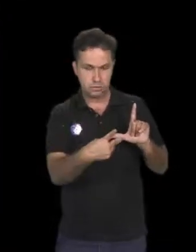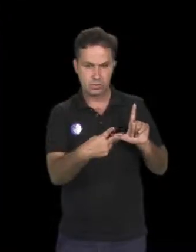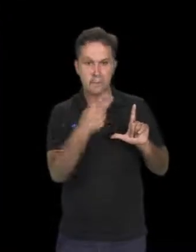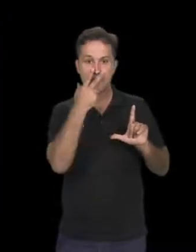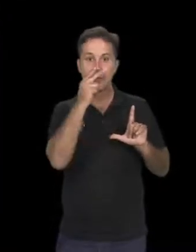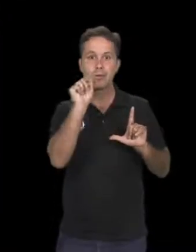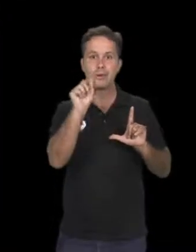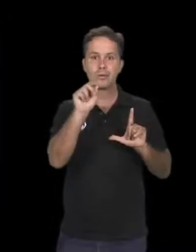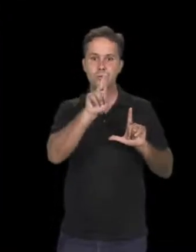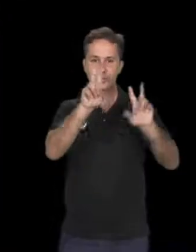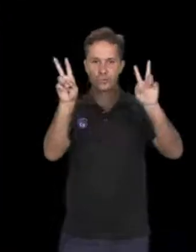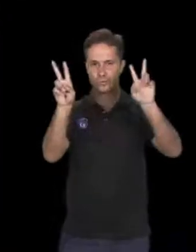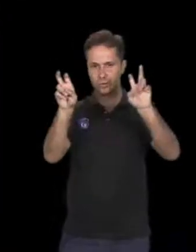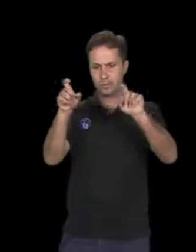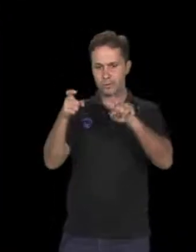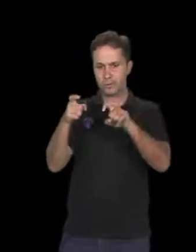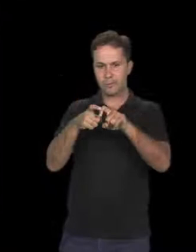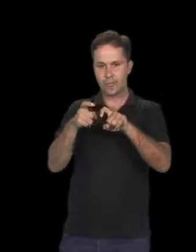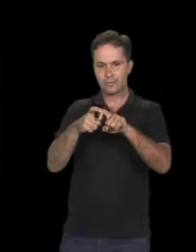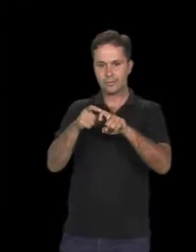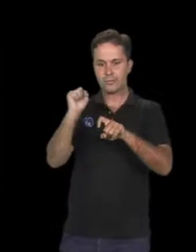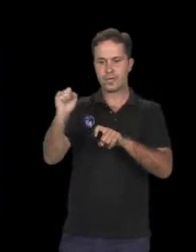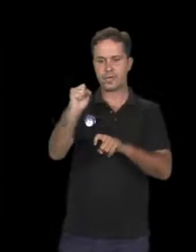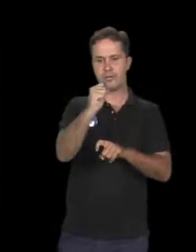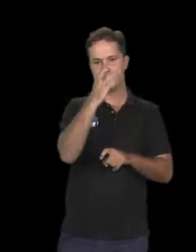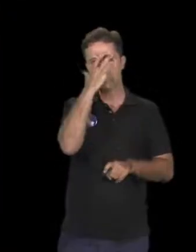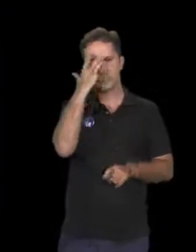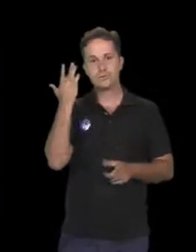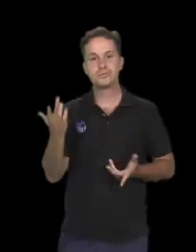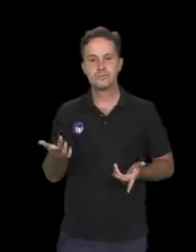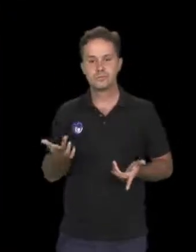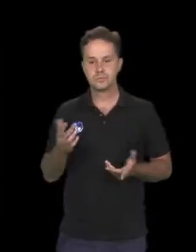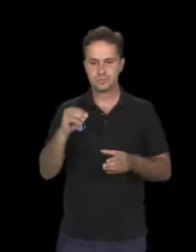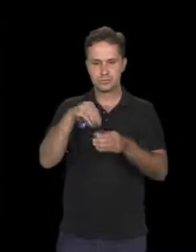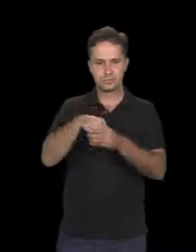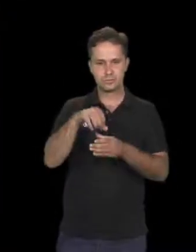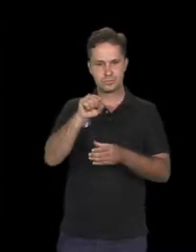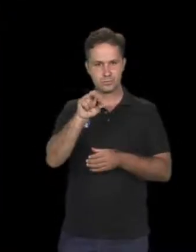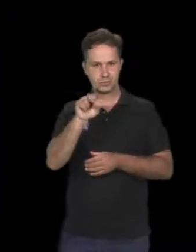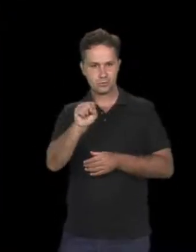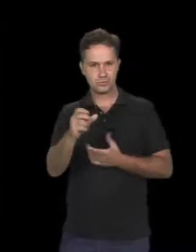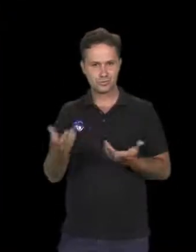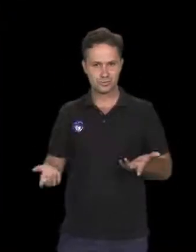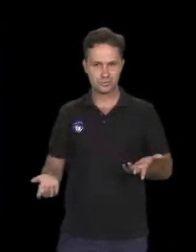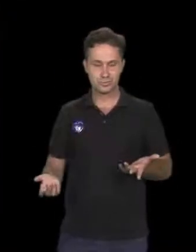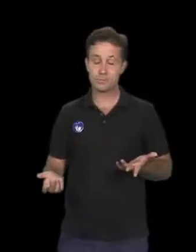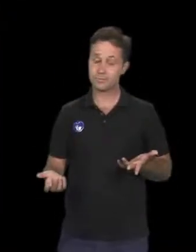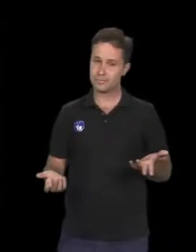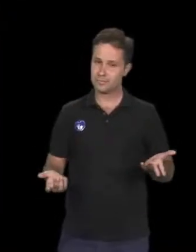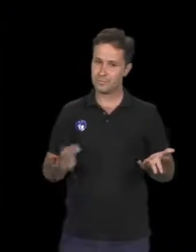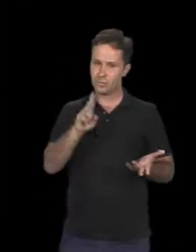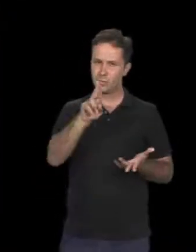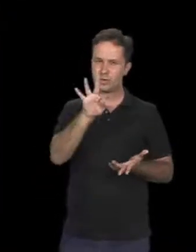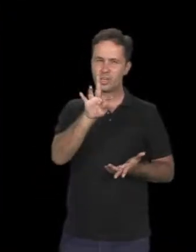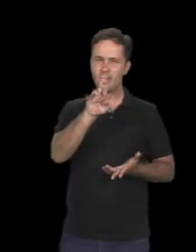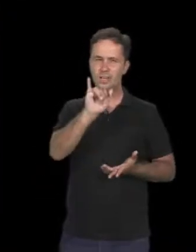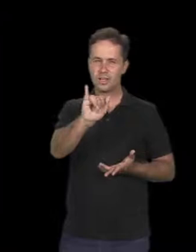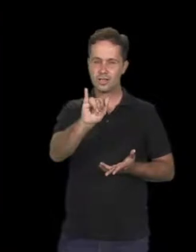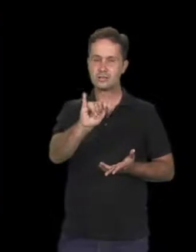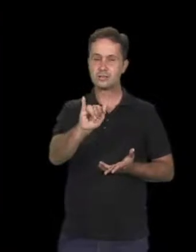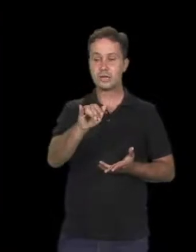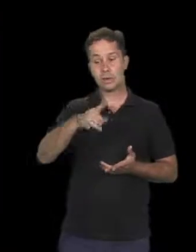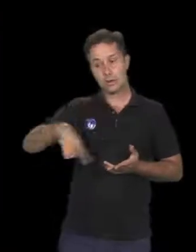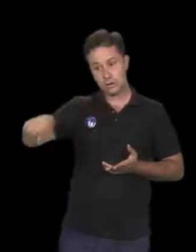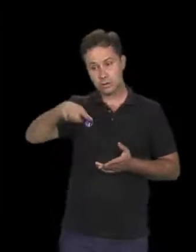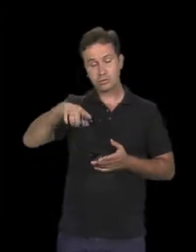os pacientes na UTI, que é um pré-julgamento, né, evidente, assim, ela foi